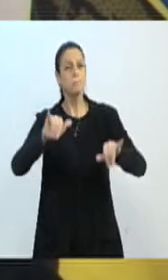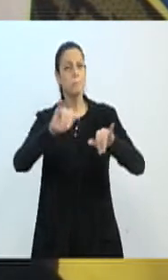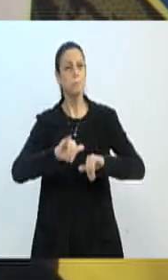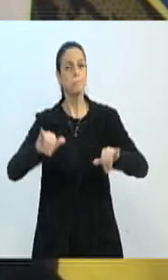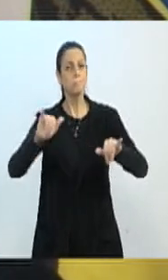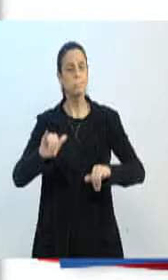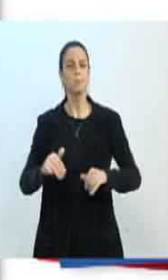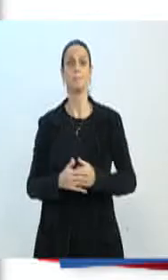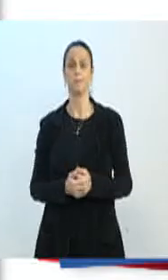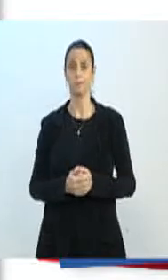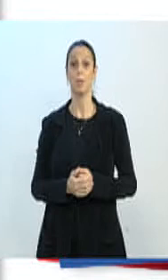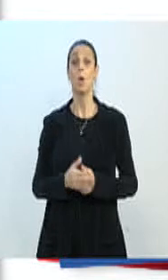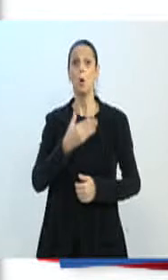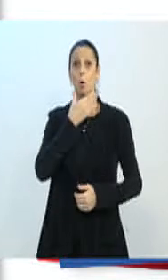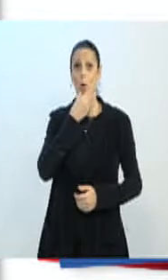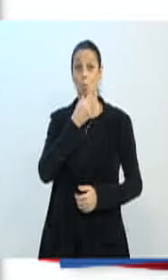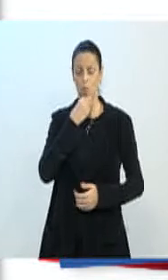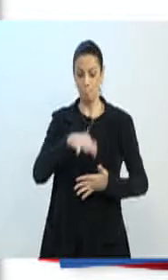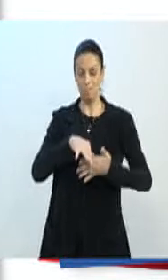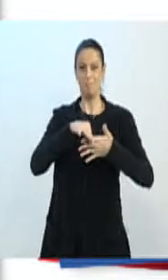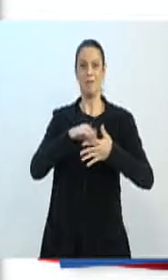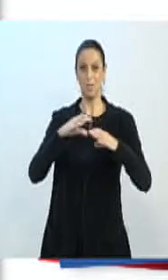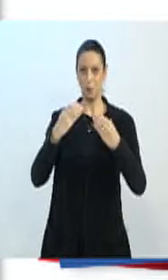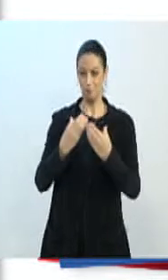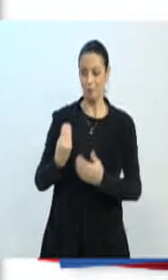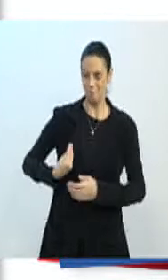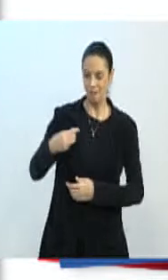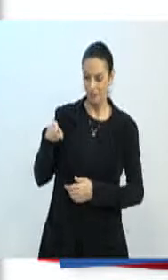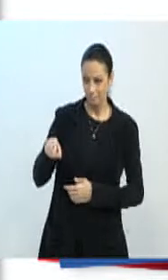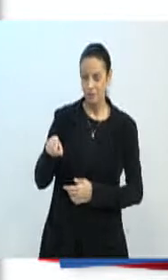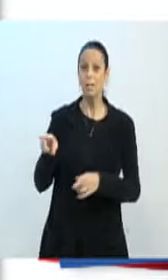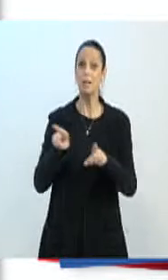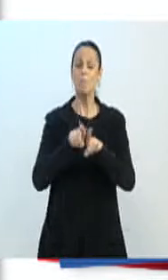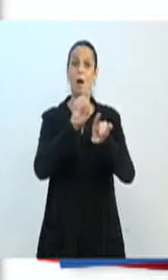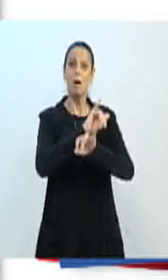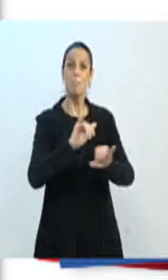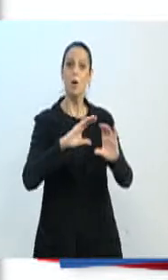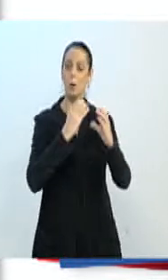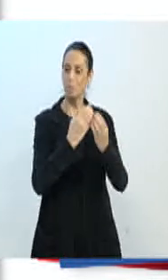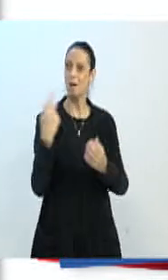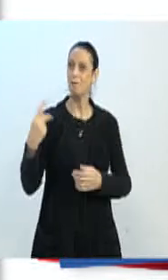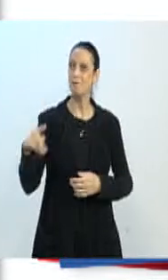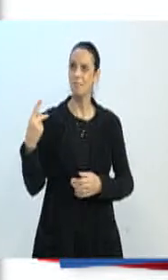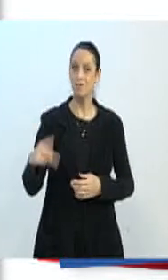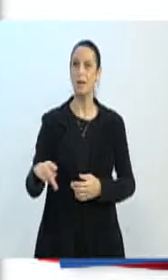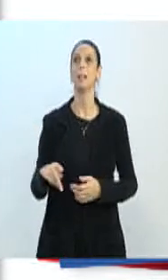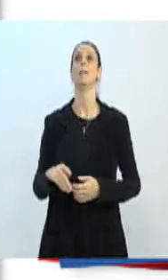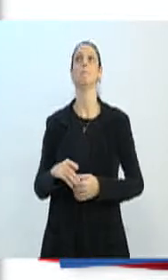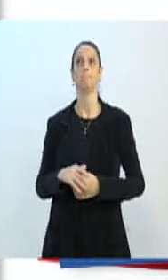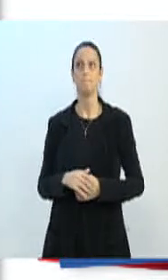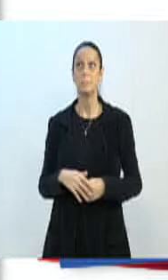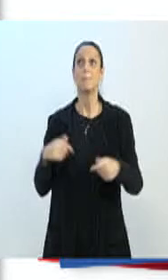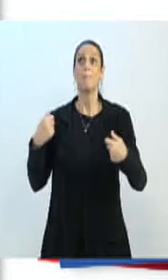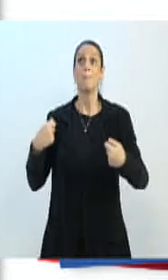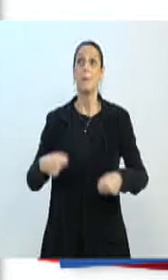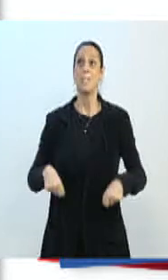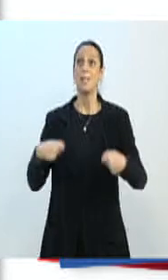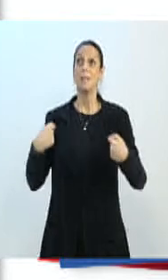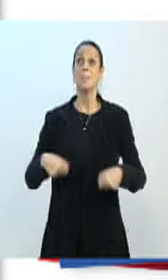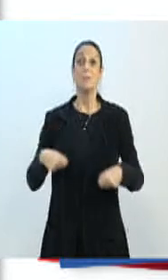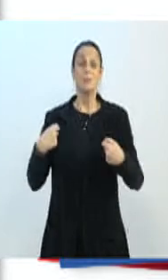que nem o livro Como dar o Max tá aqui em plenário para a comunidade e para a comunidade da região dele que realmente deixem é